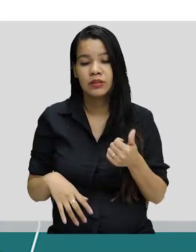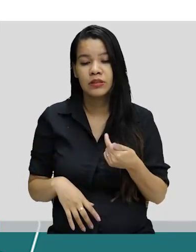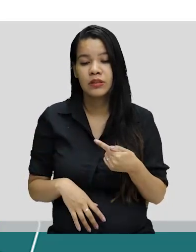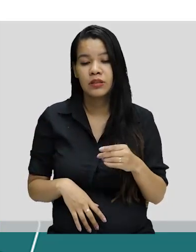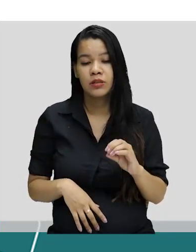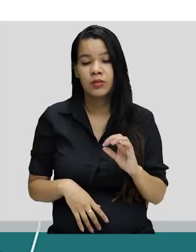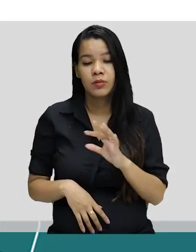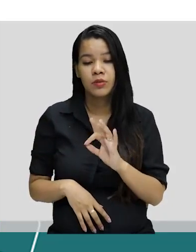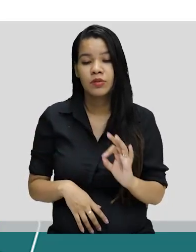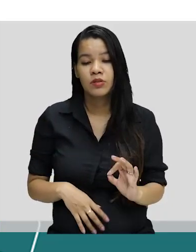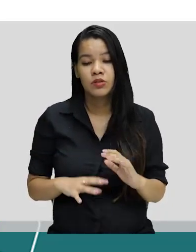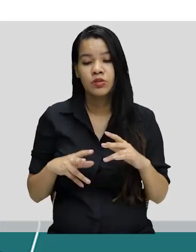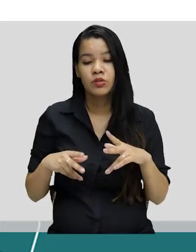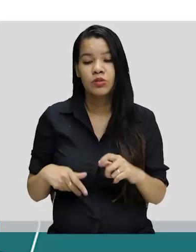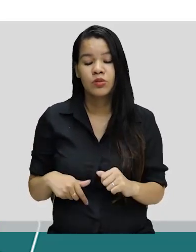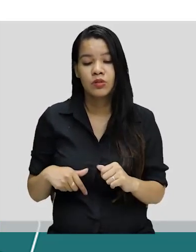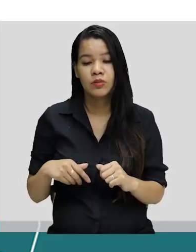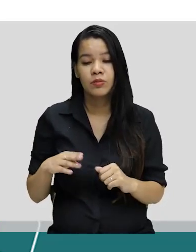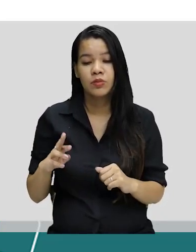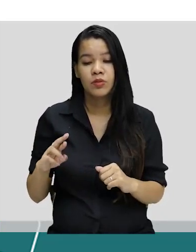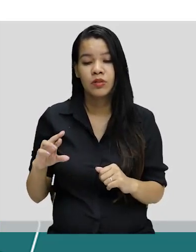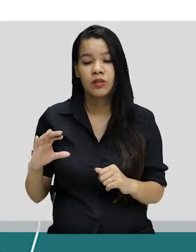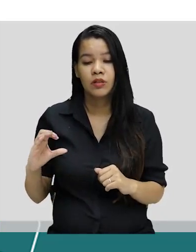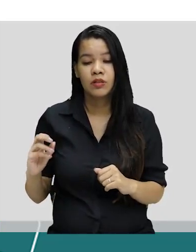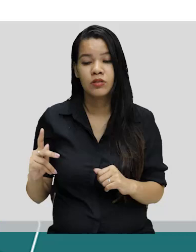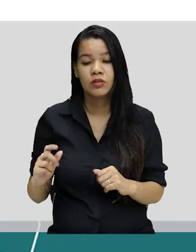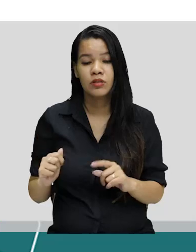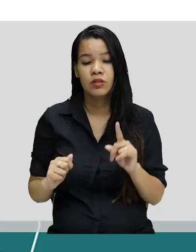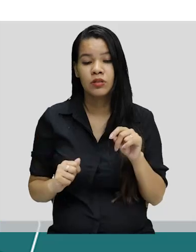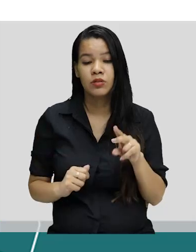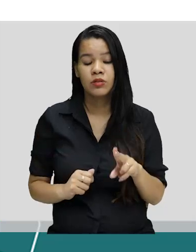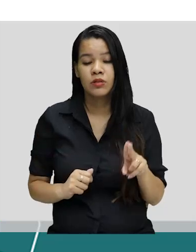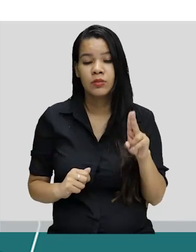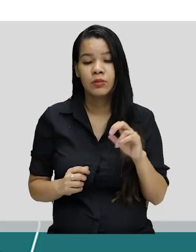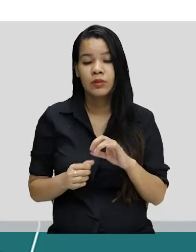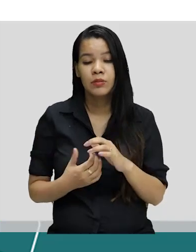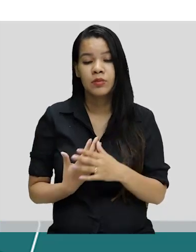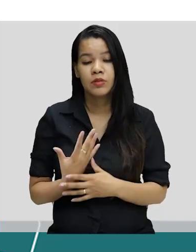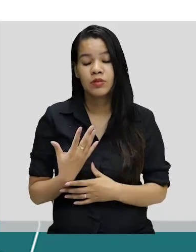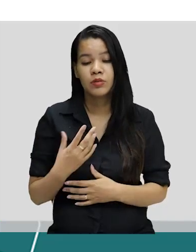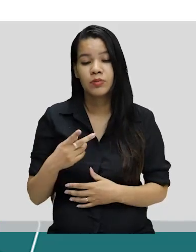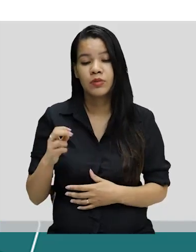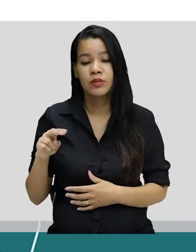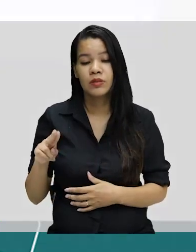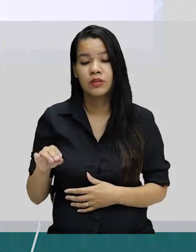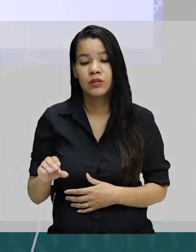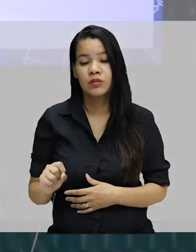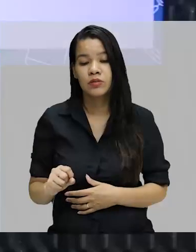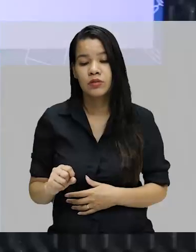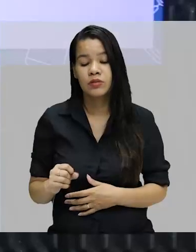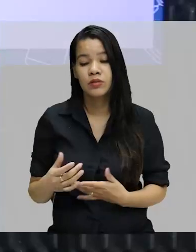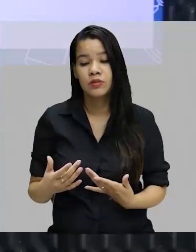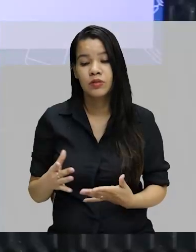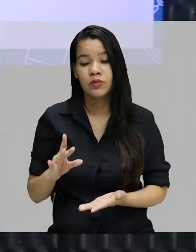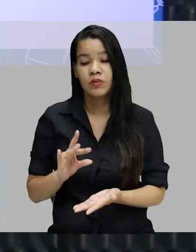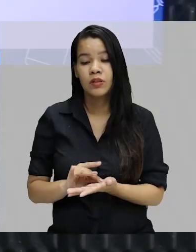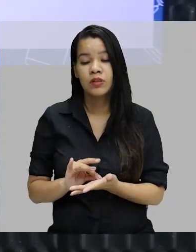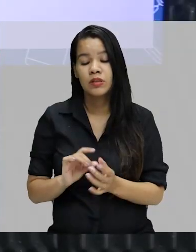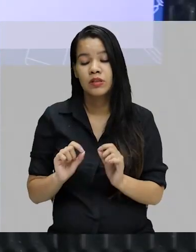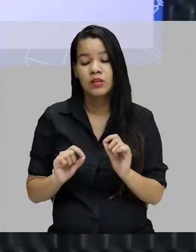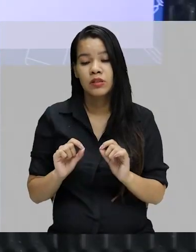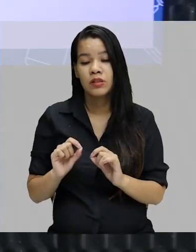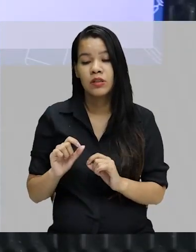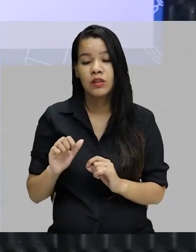70% de toda a borracha vulcanizada é utilizada para a produção de pneus, ok? Devido ao fato dela